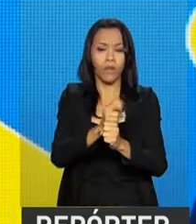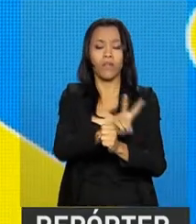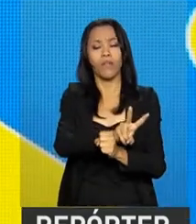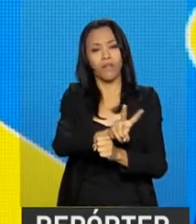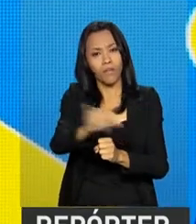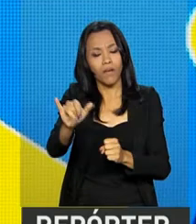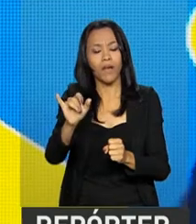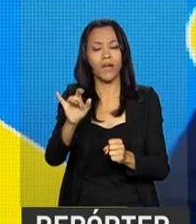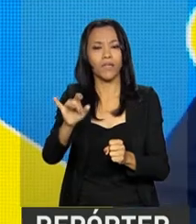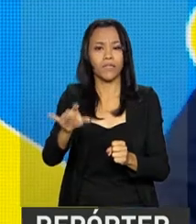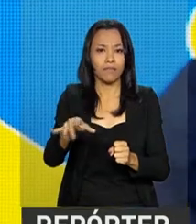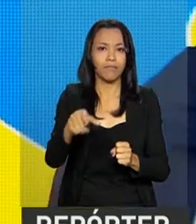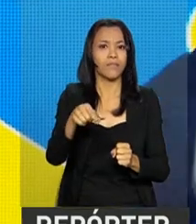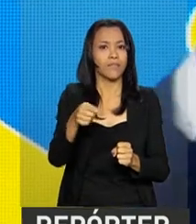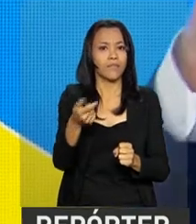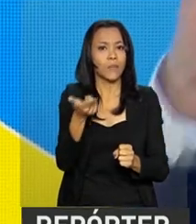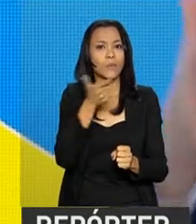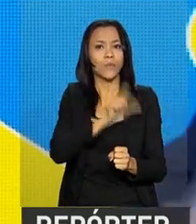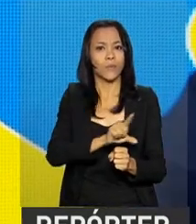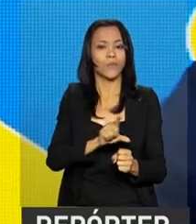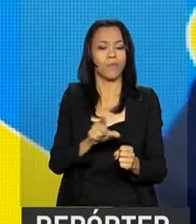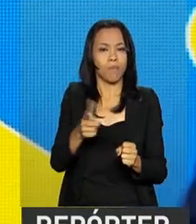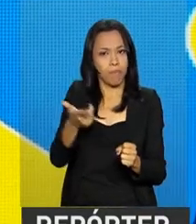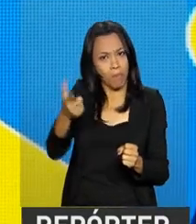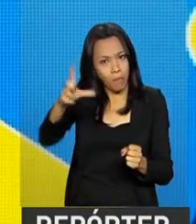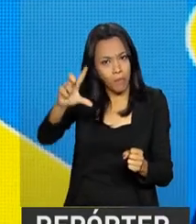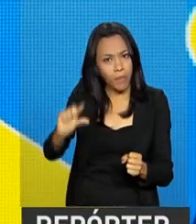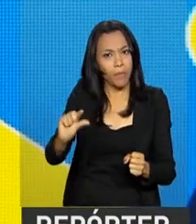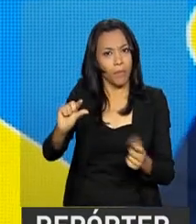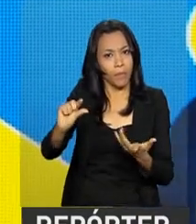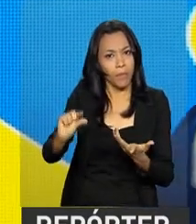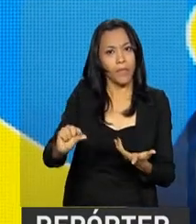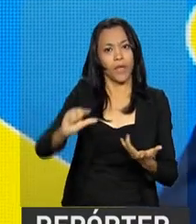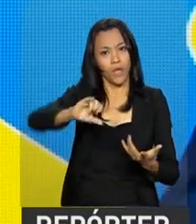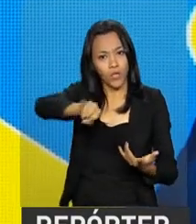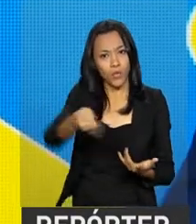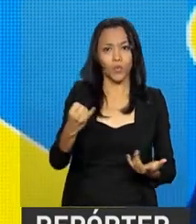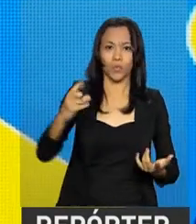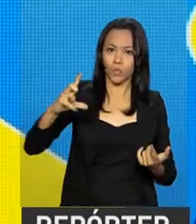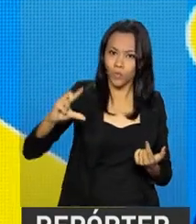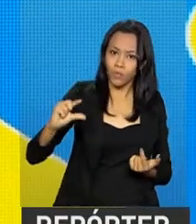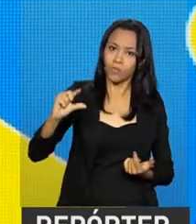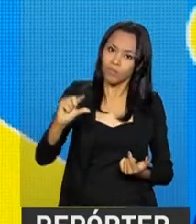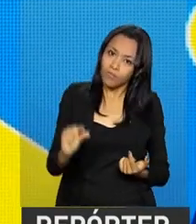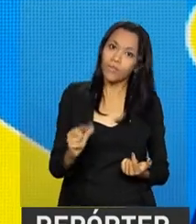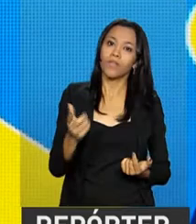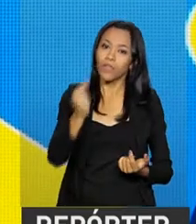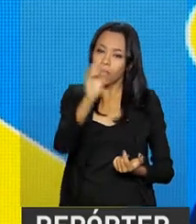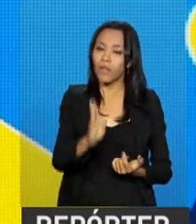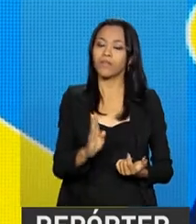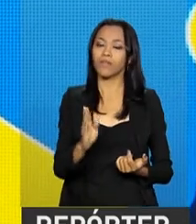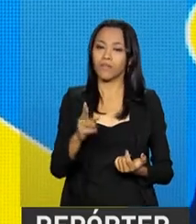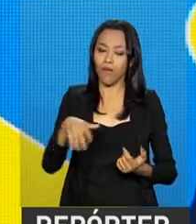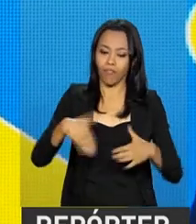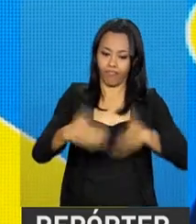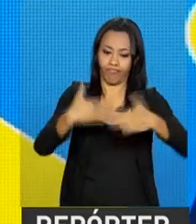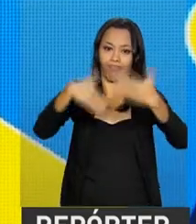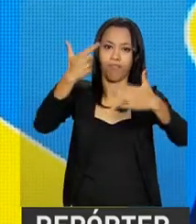do intervalo de tolerância, dando margem para corte de taxa de juros e o Brasil, com isso, crescer mais